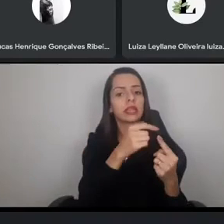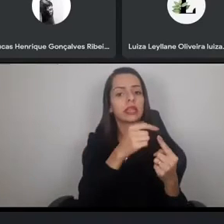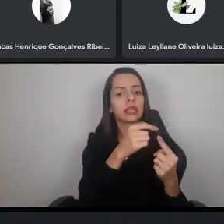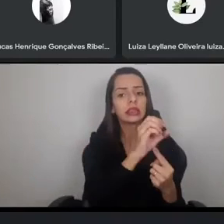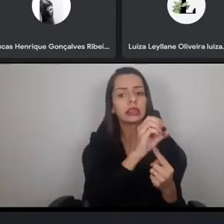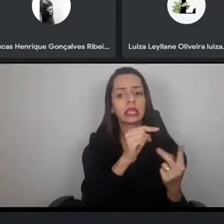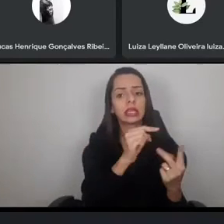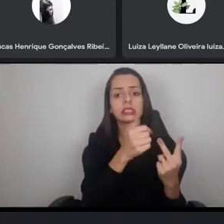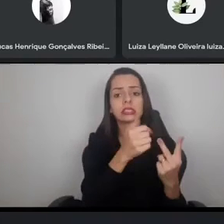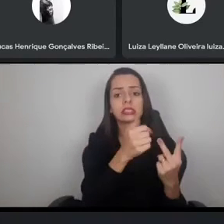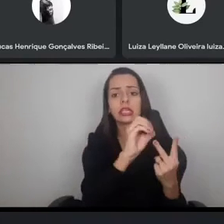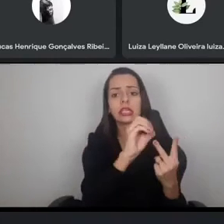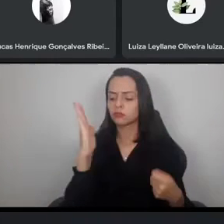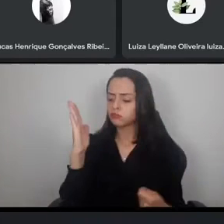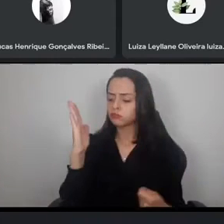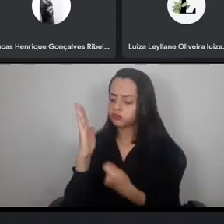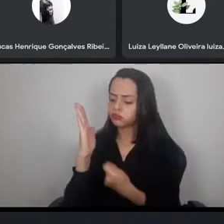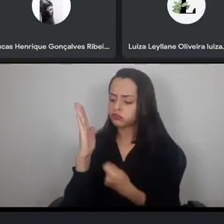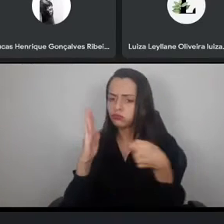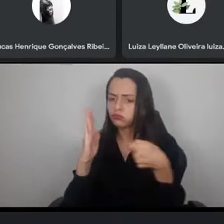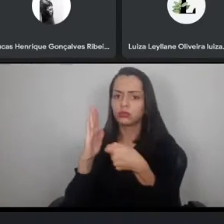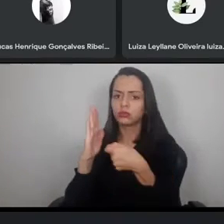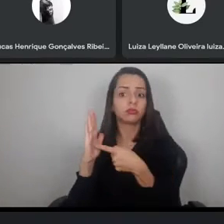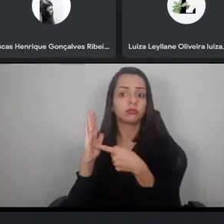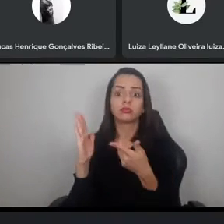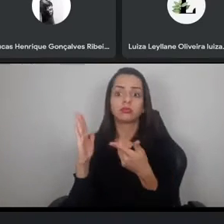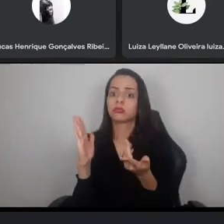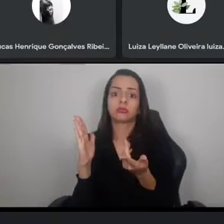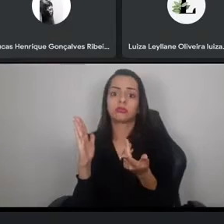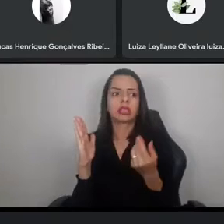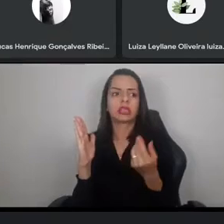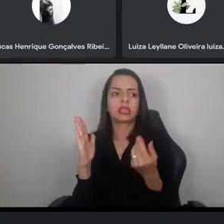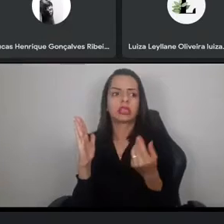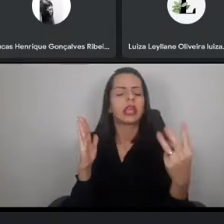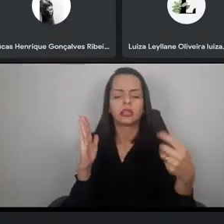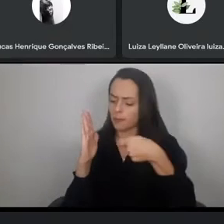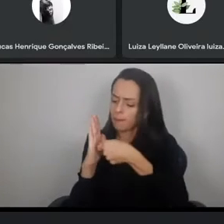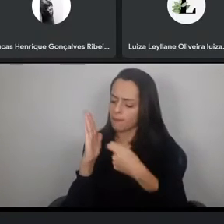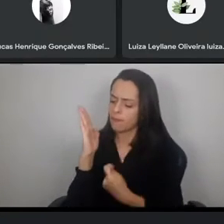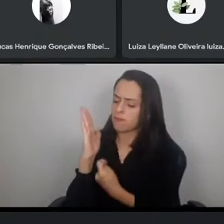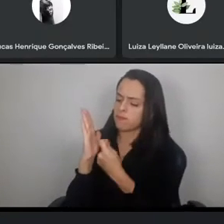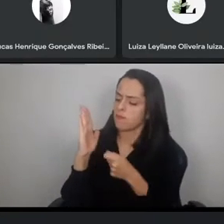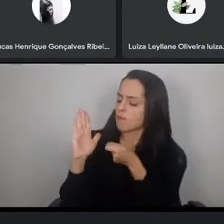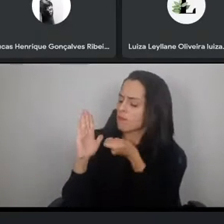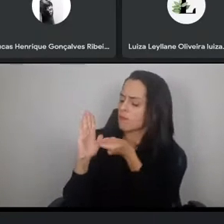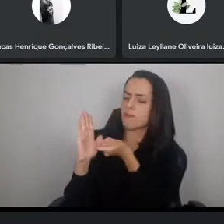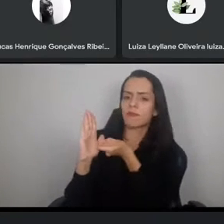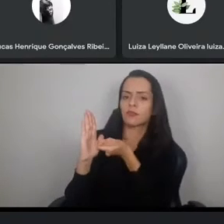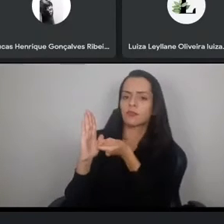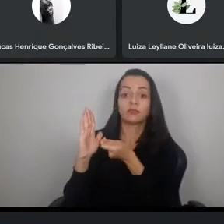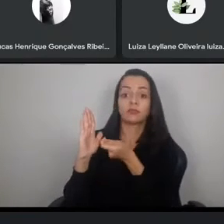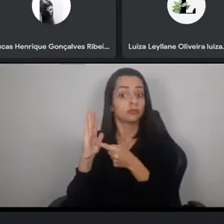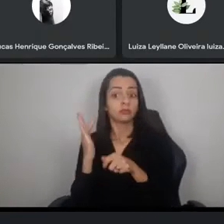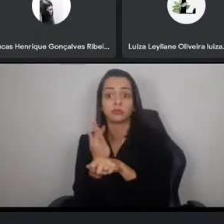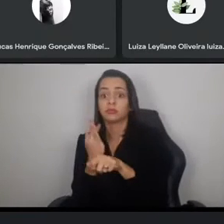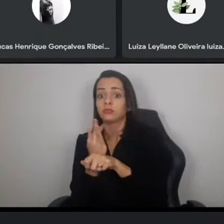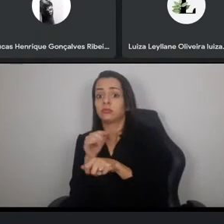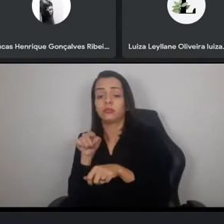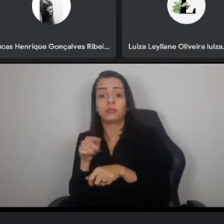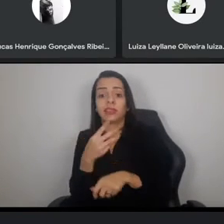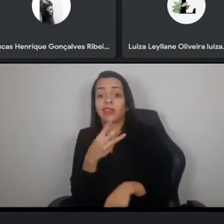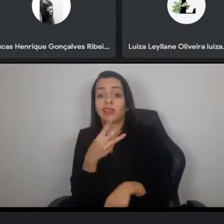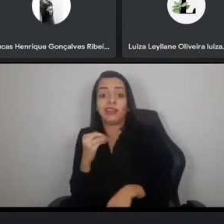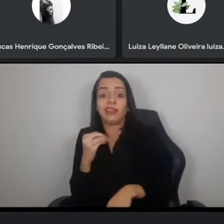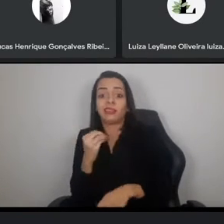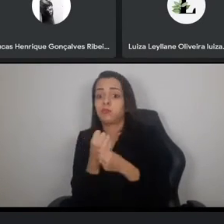aumentar a minha capacidade, passando para 3 equipamentos de 10 amperes, a corrente drenada vai ser de 30 amperes. Ou seja, se eu